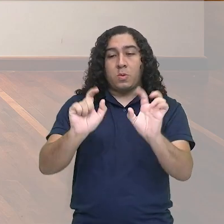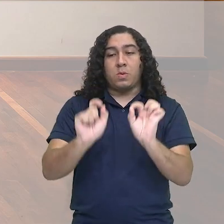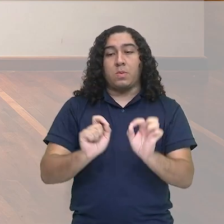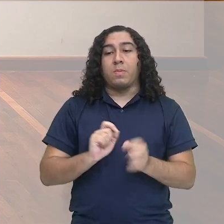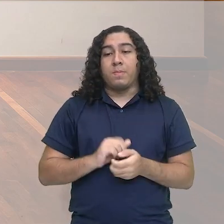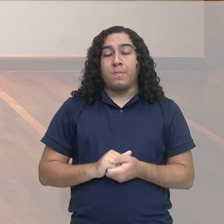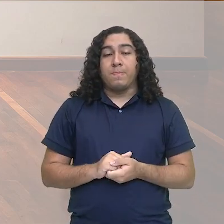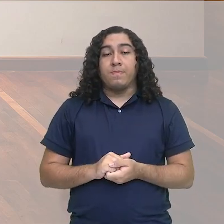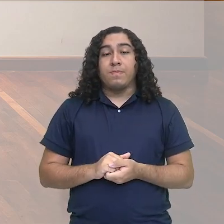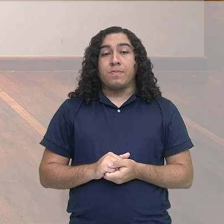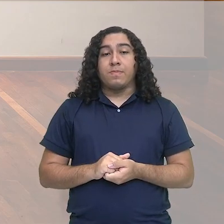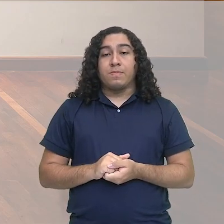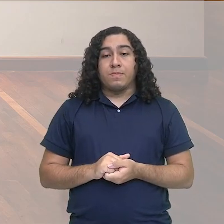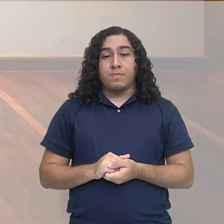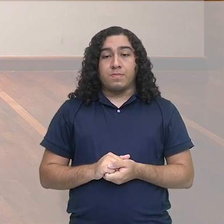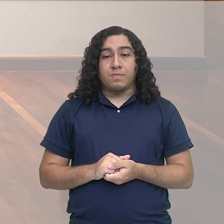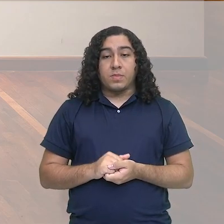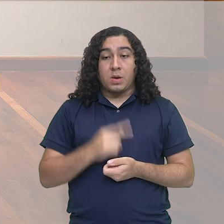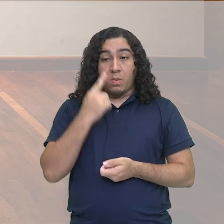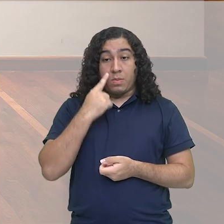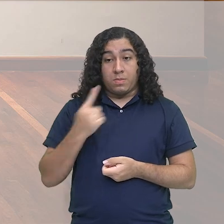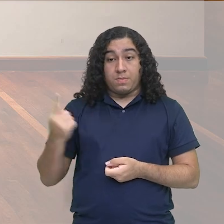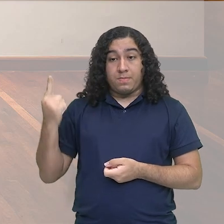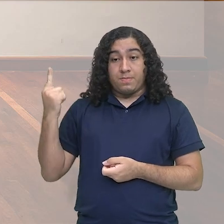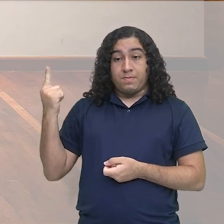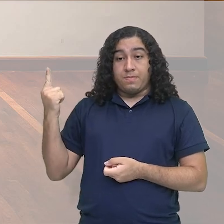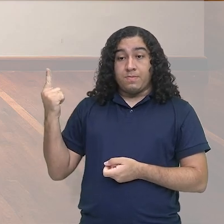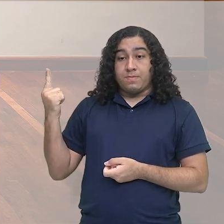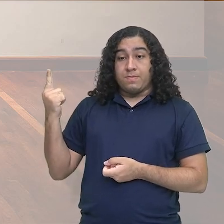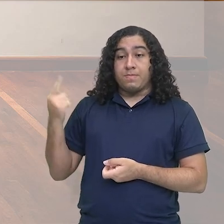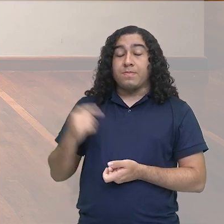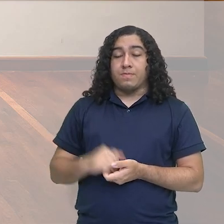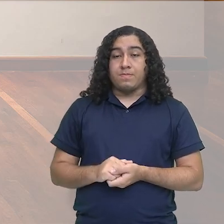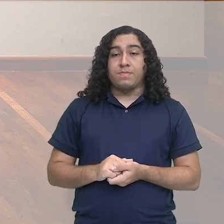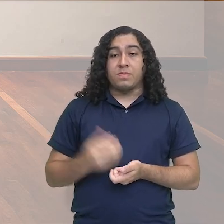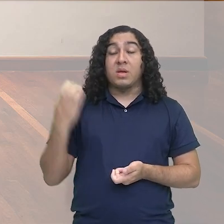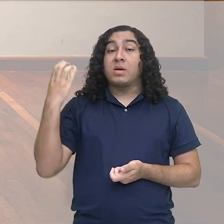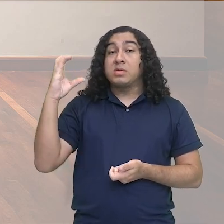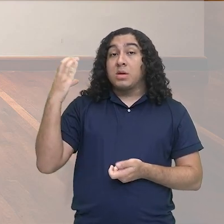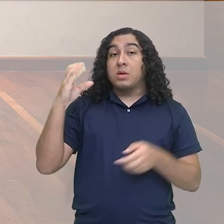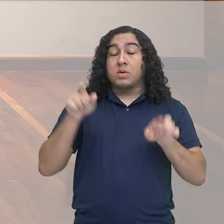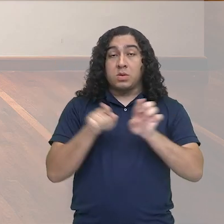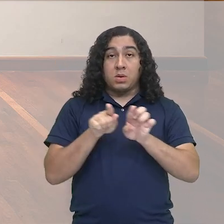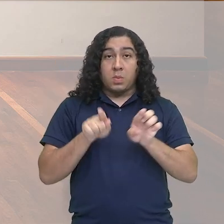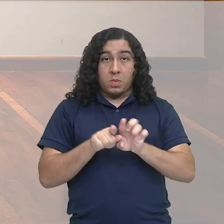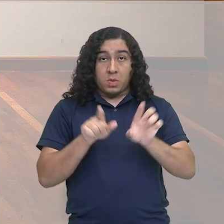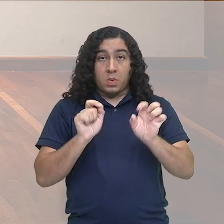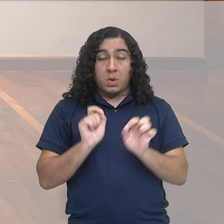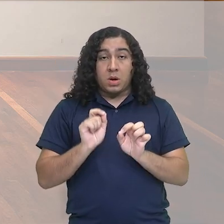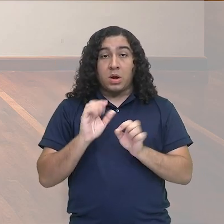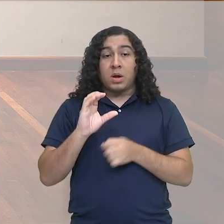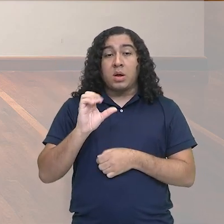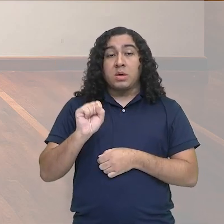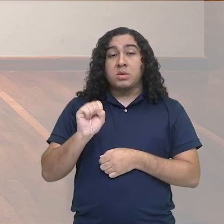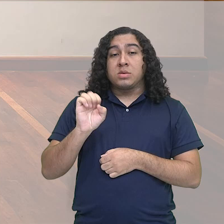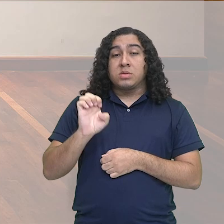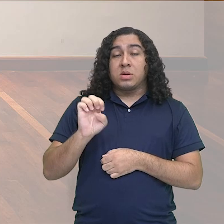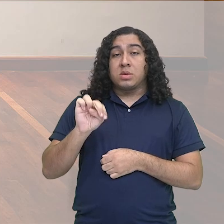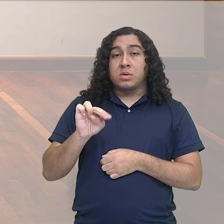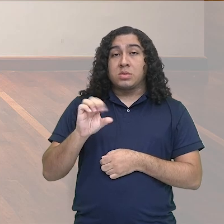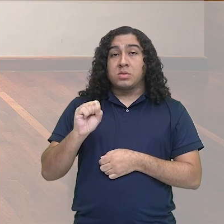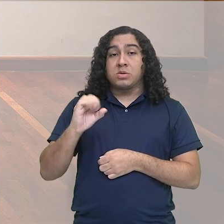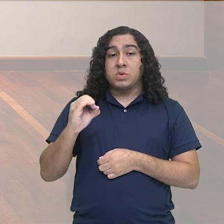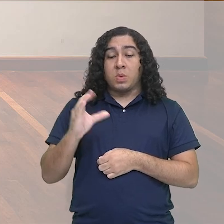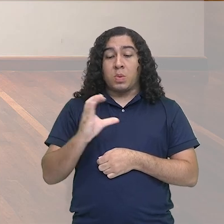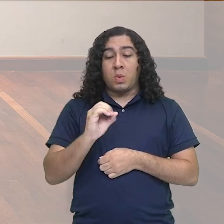da ciência e senso comum, né, para a gente poder entender como que se dá esse processo. O que é ciência e